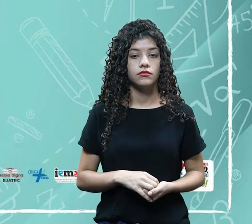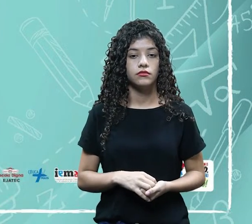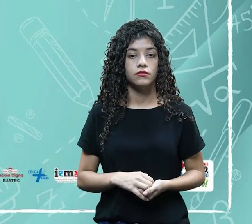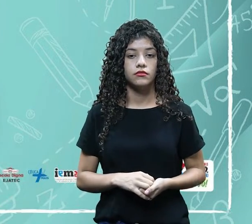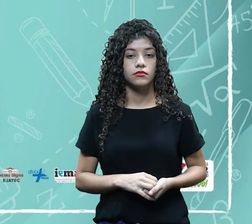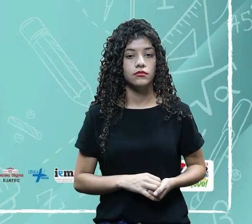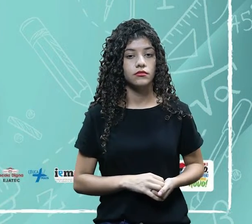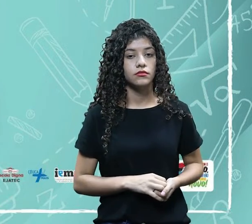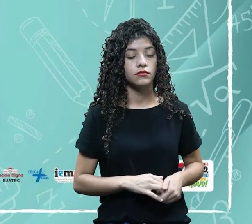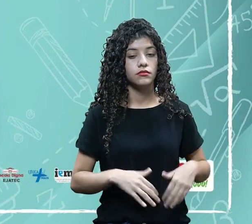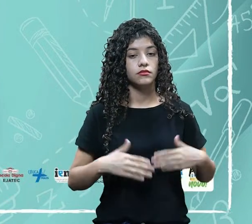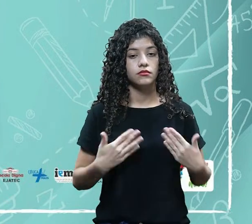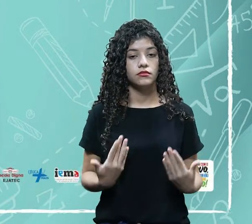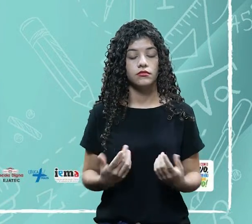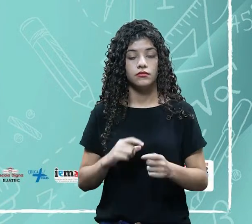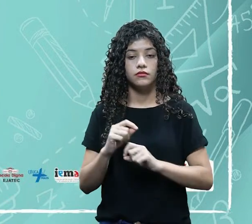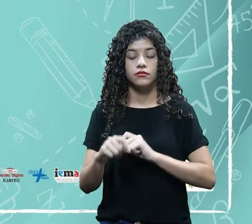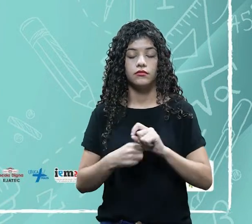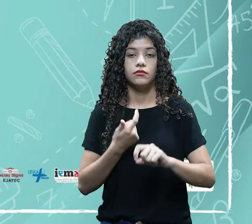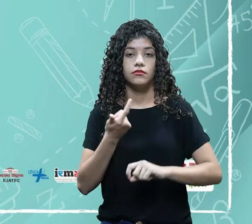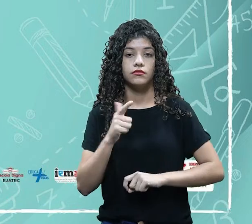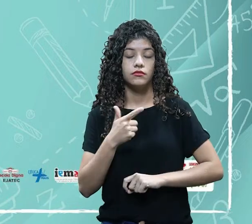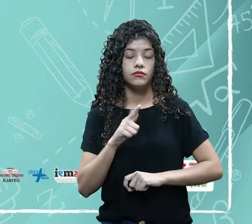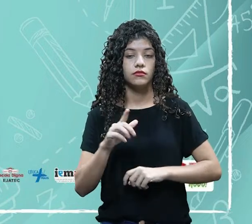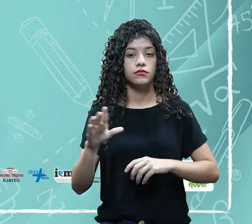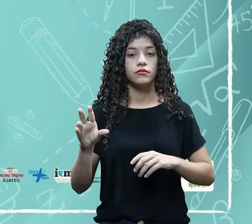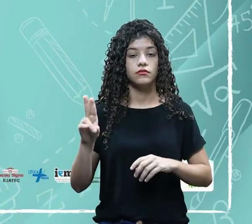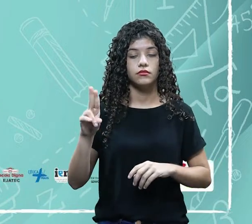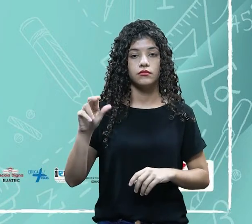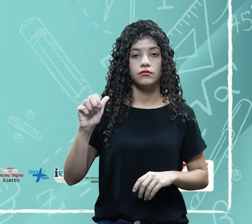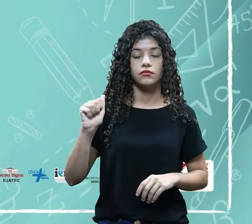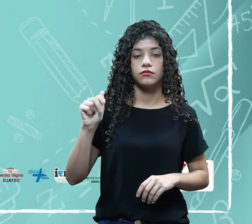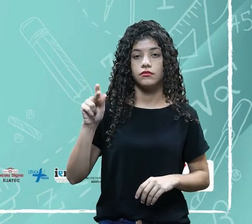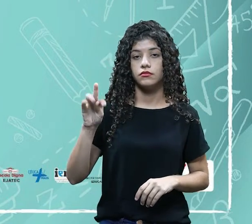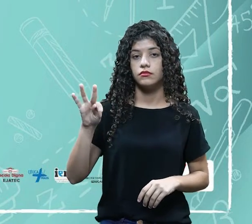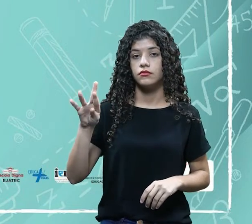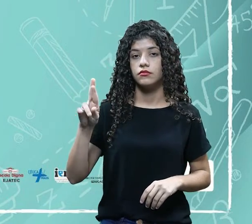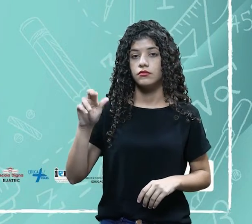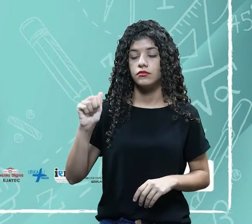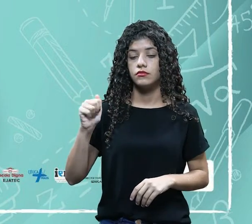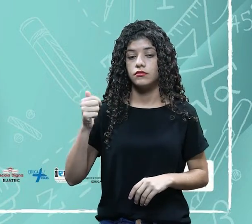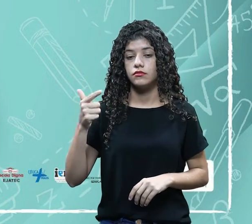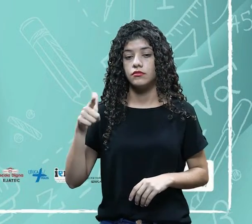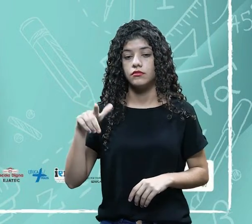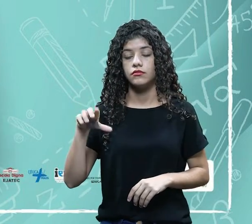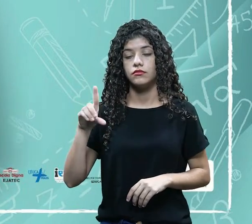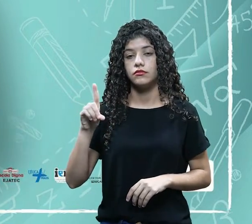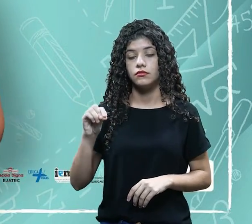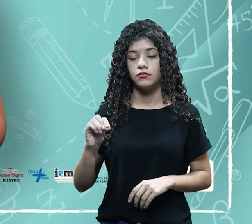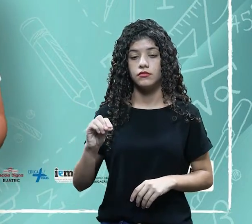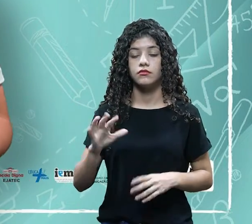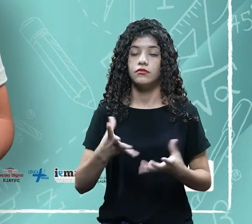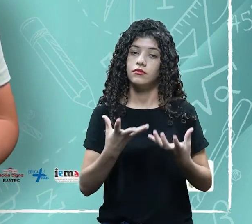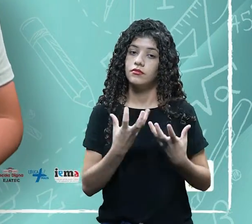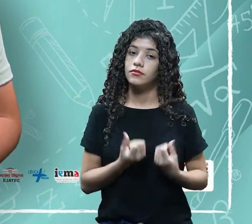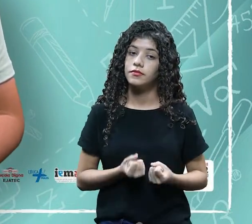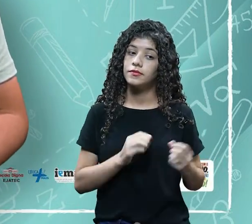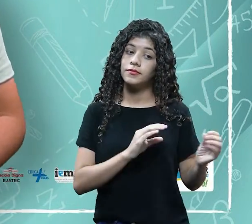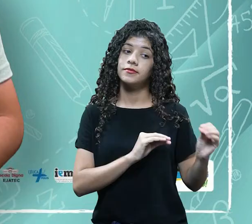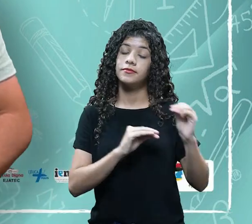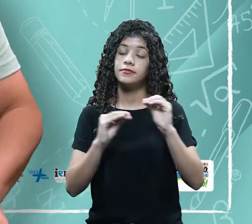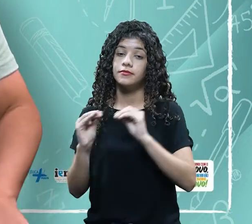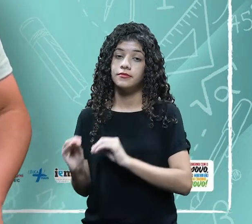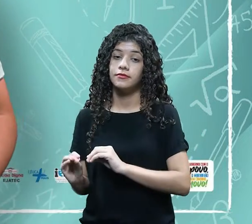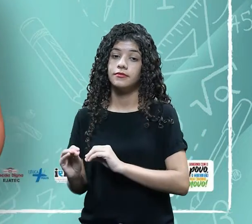um ofício, ele não vai ser autuado, ele vai ser recebido, né? Agora, se aquele ofício ele está sendo enviado,